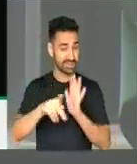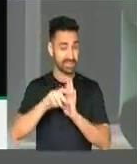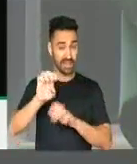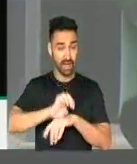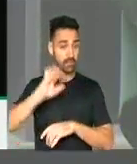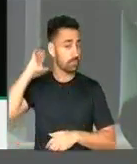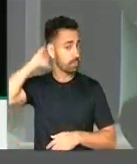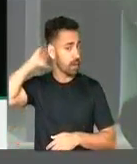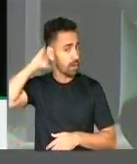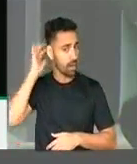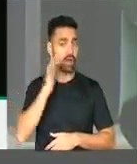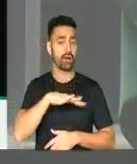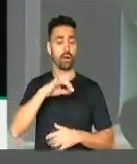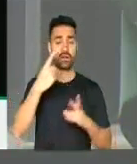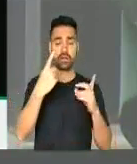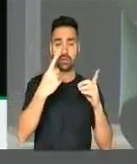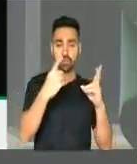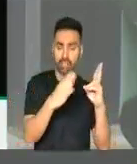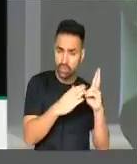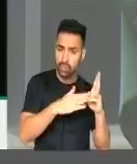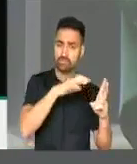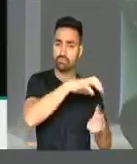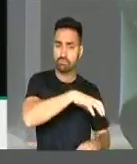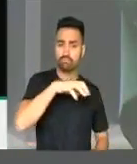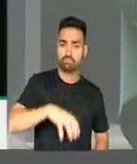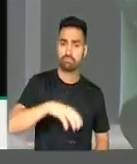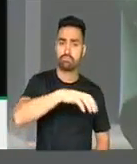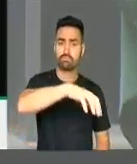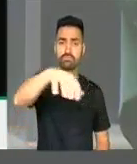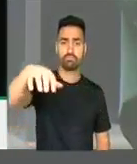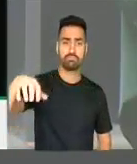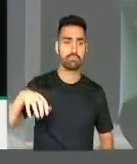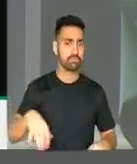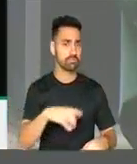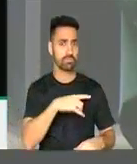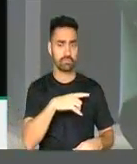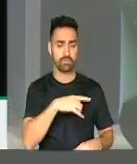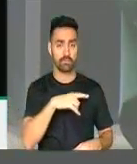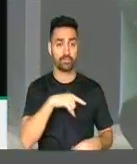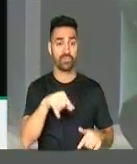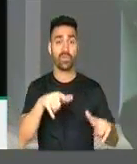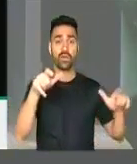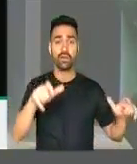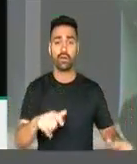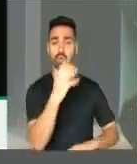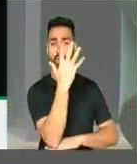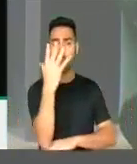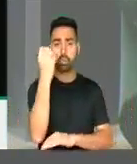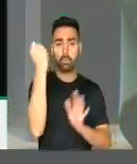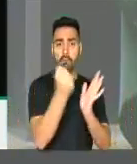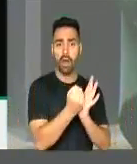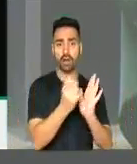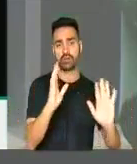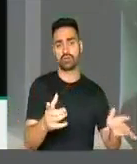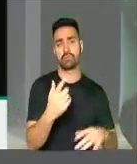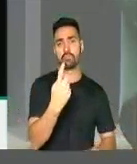Pará, onde estão os índios Uaiana e Aparai. A reserva existia desde